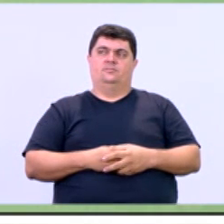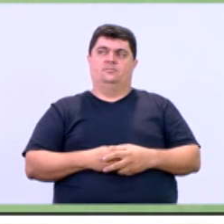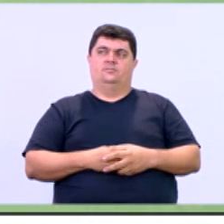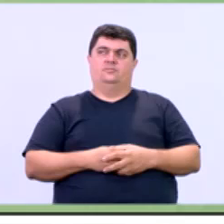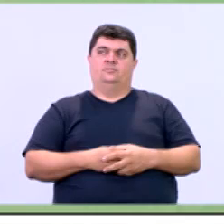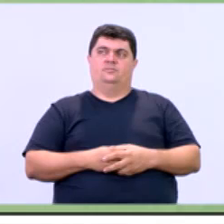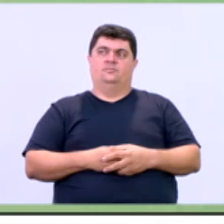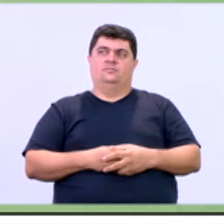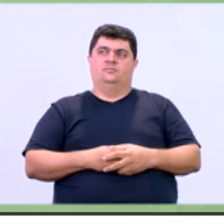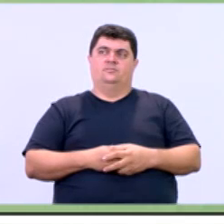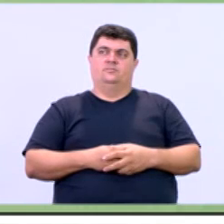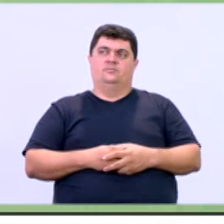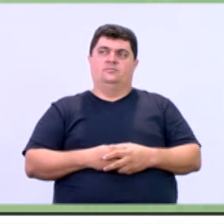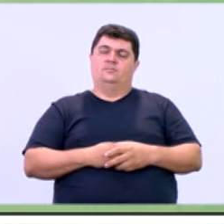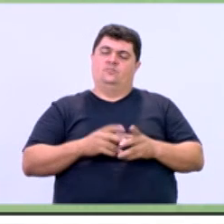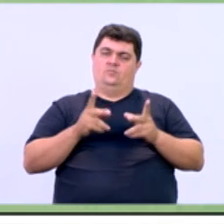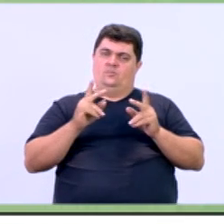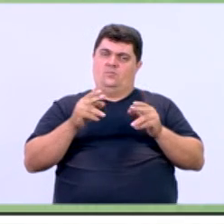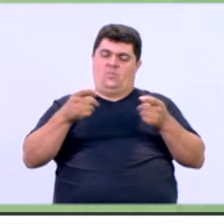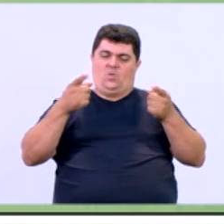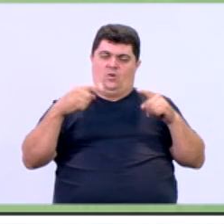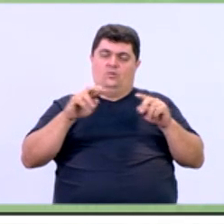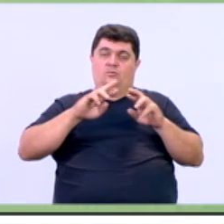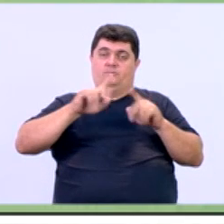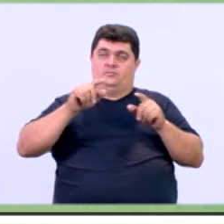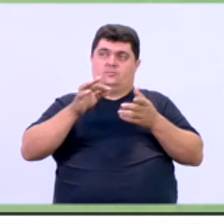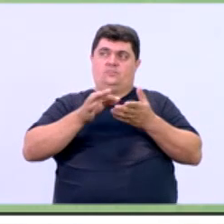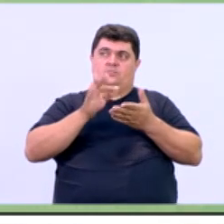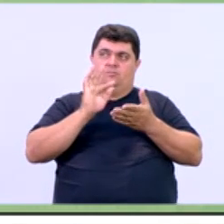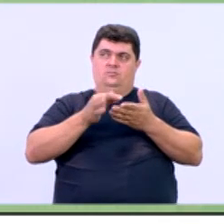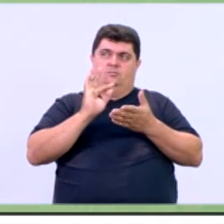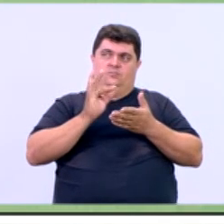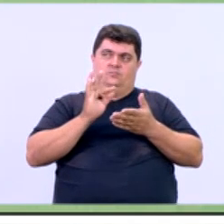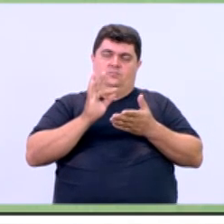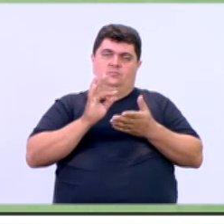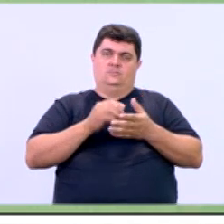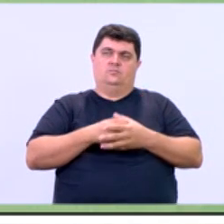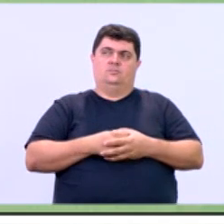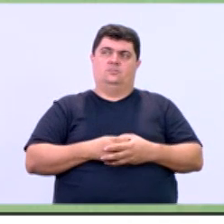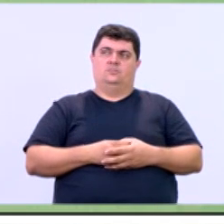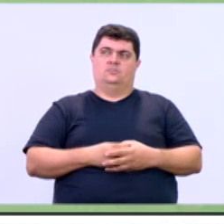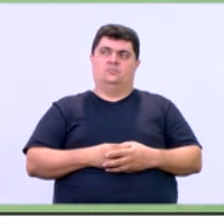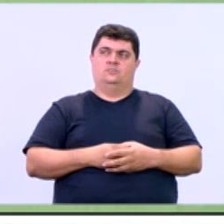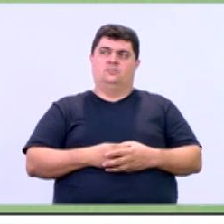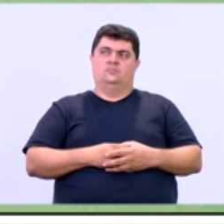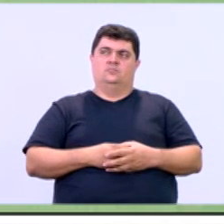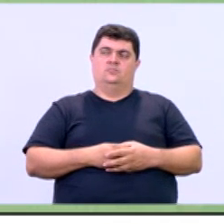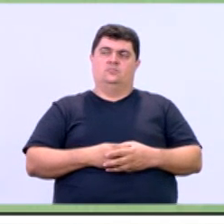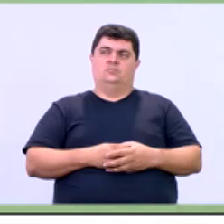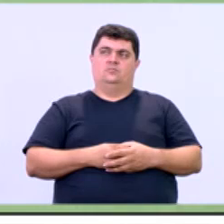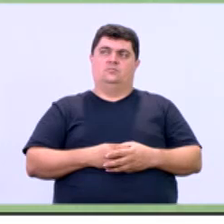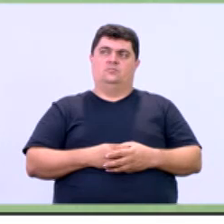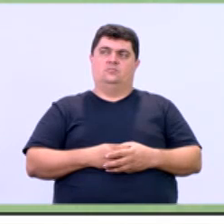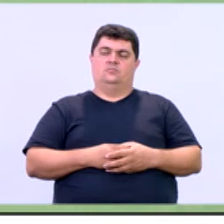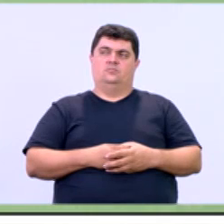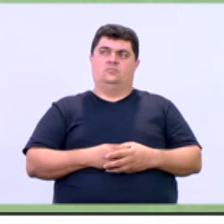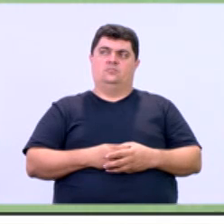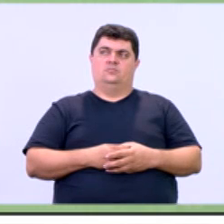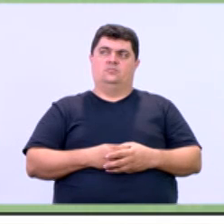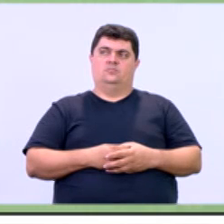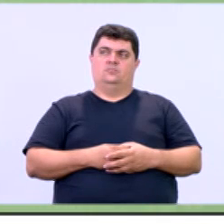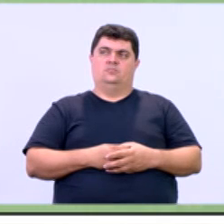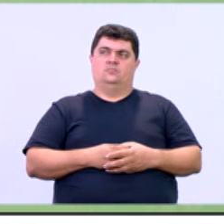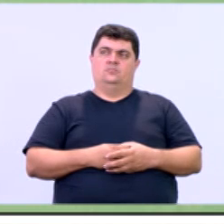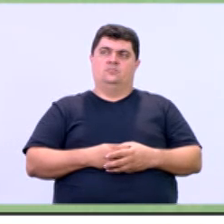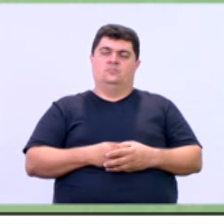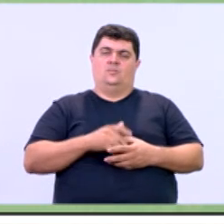A mesma aqui nesse outro campo de checkbox, só que aqui referente ao JavaScript, e